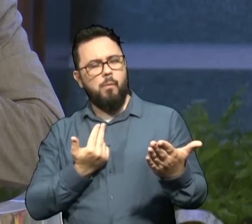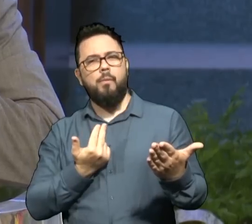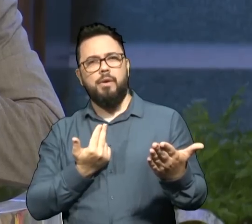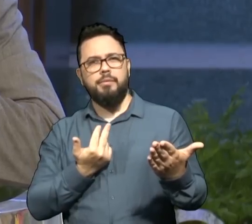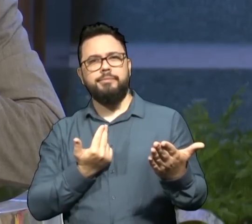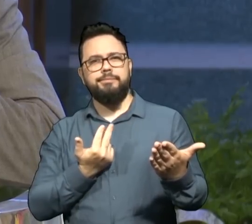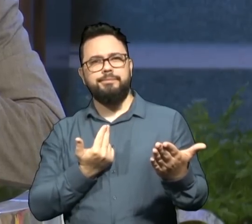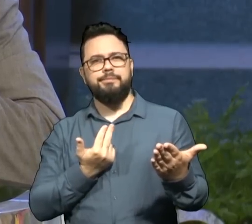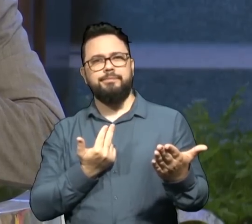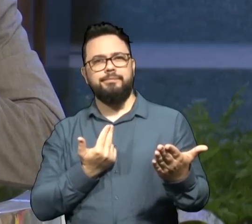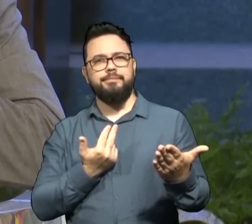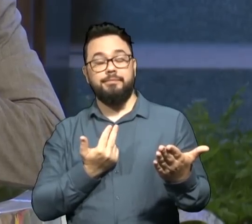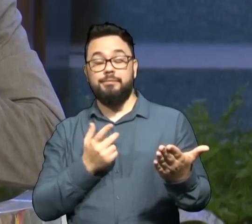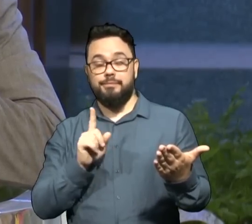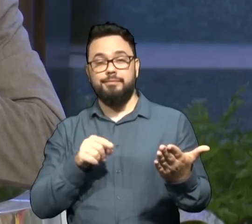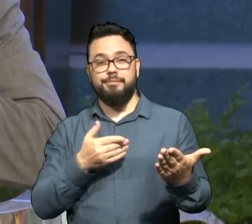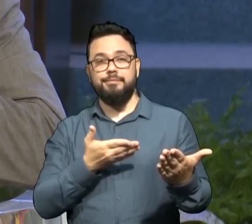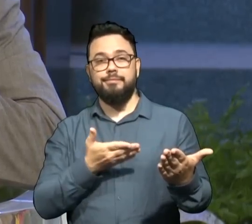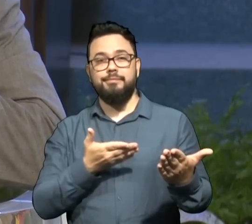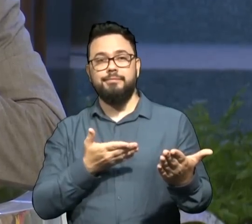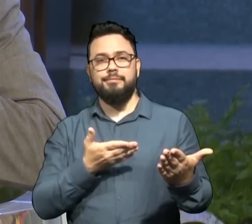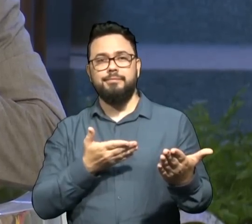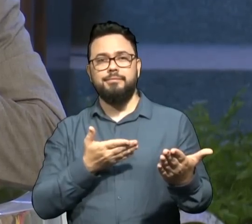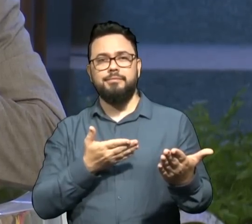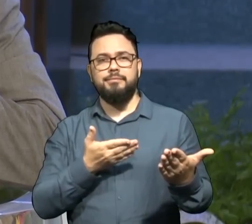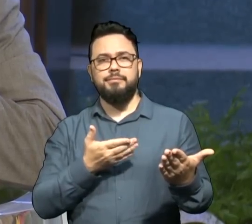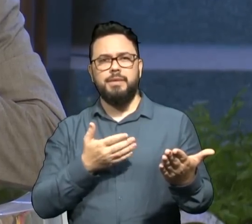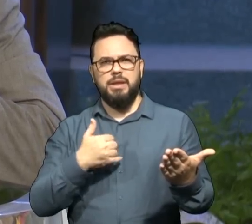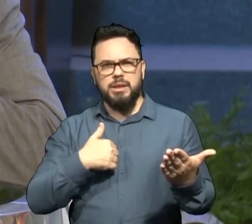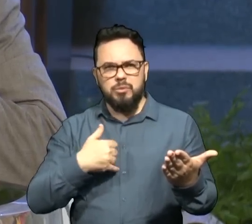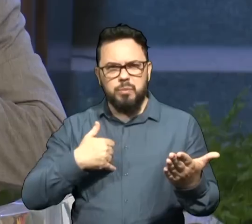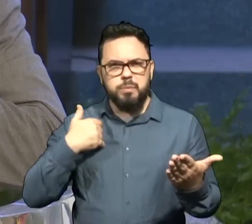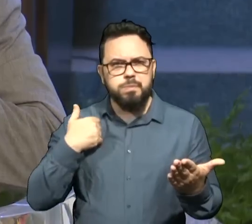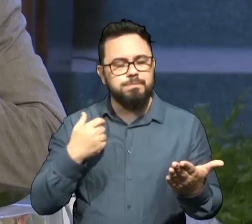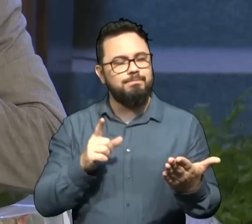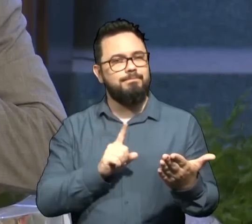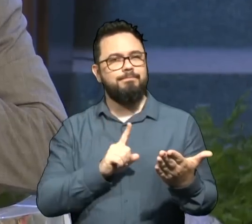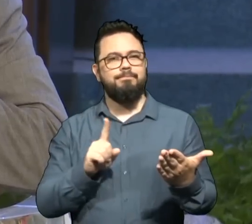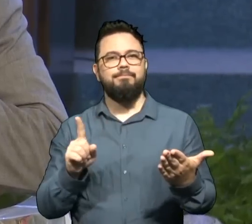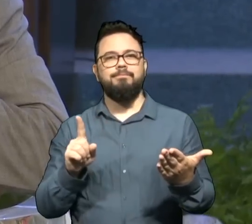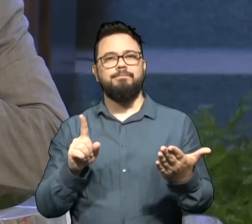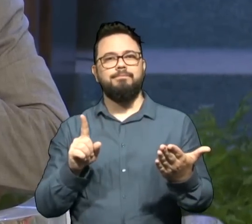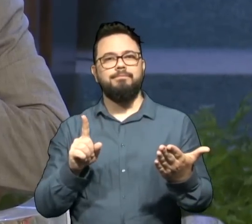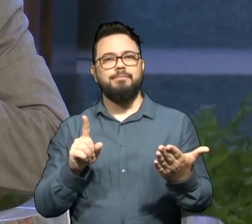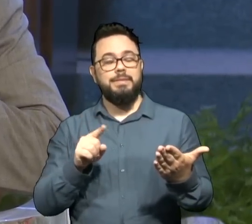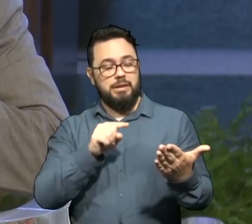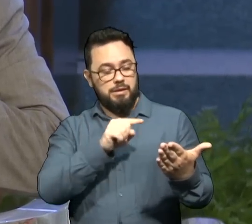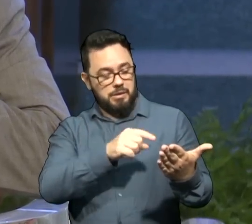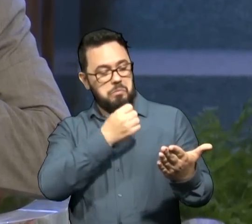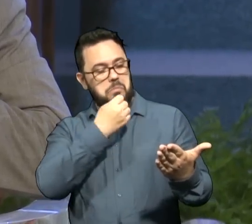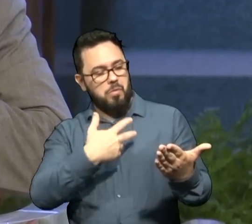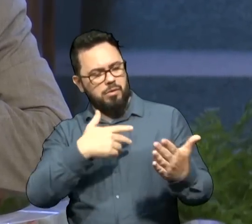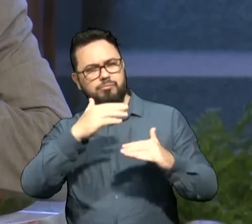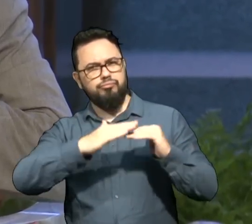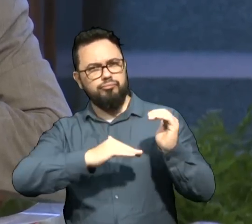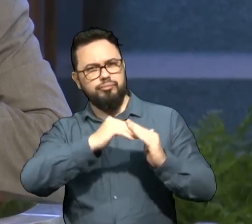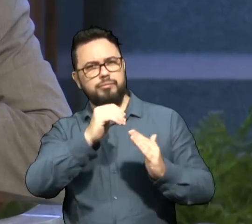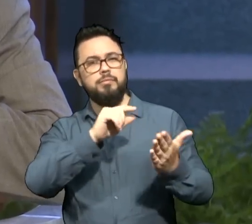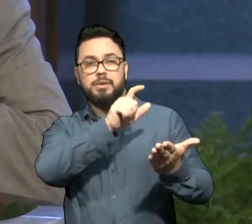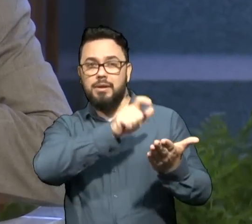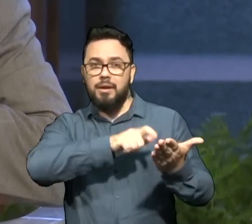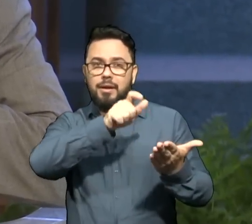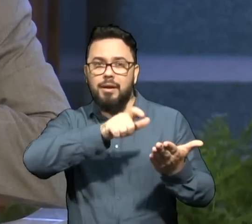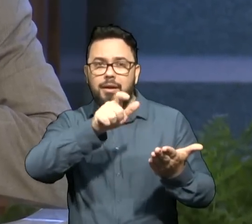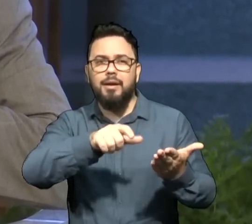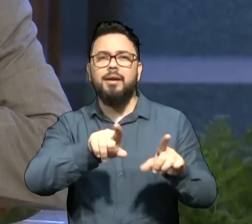Deus é eu não digo isso comum arrogância porque eles tinham virtudes mas também tinham